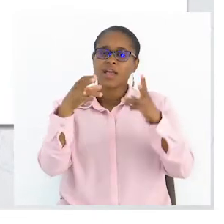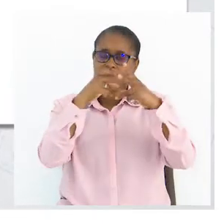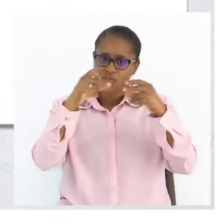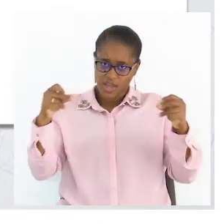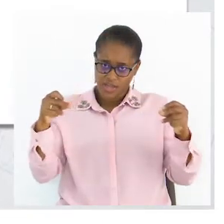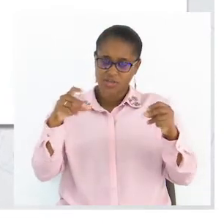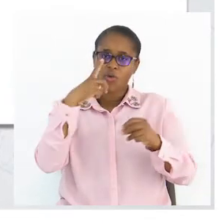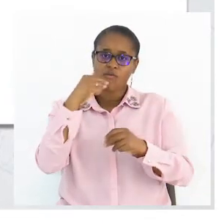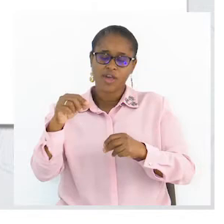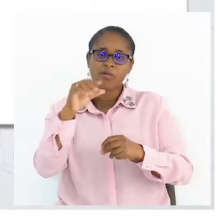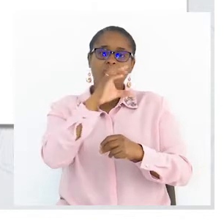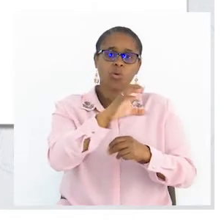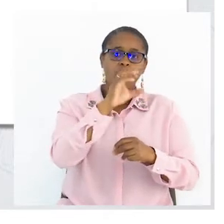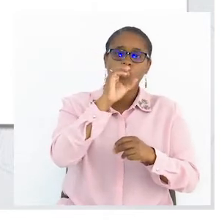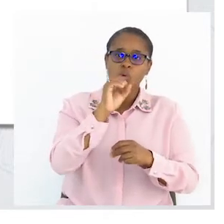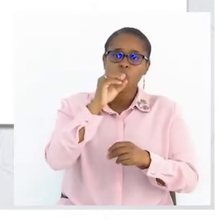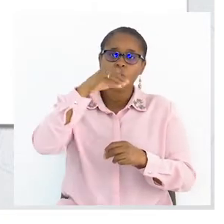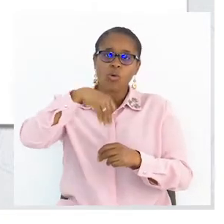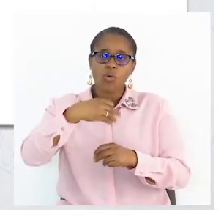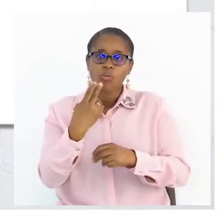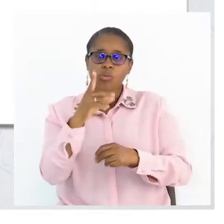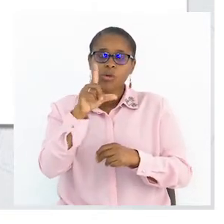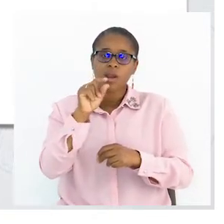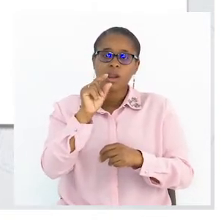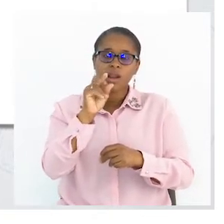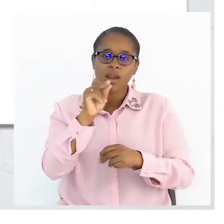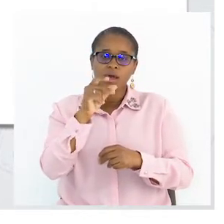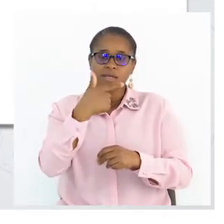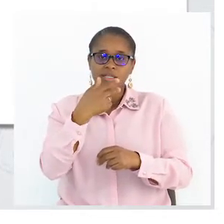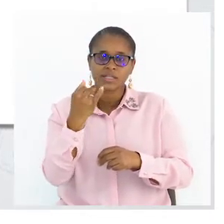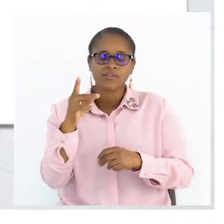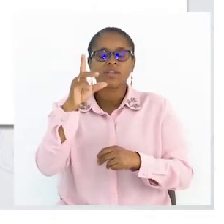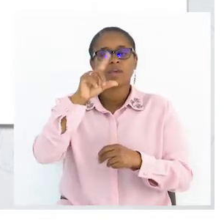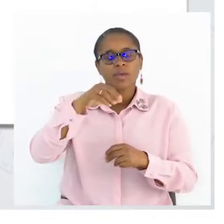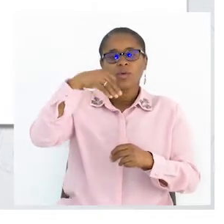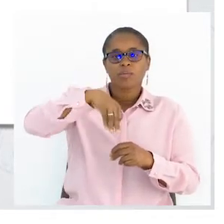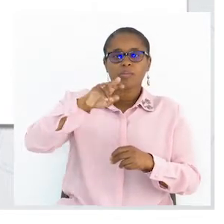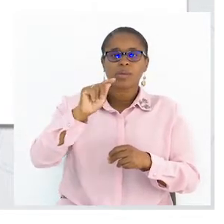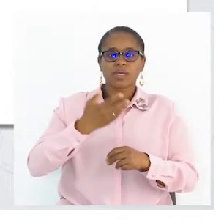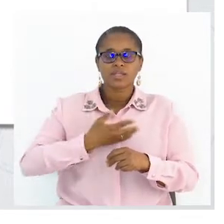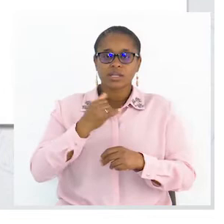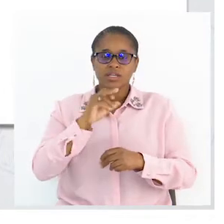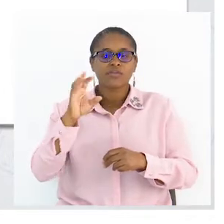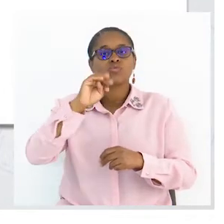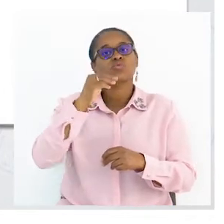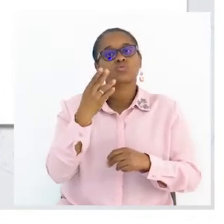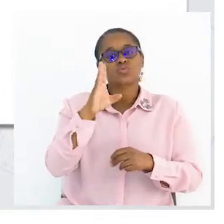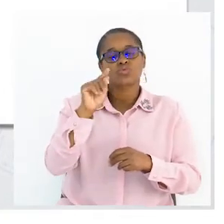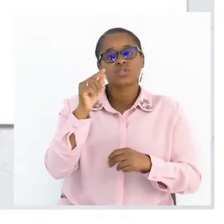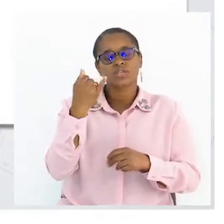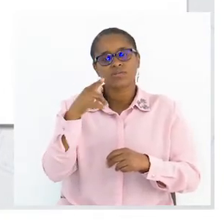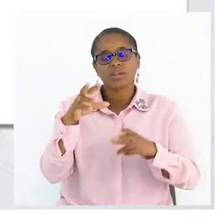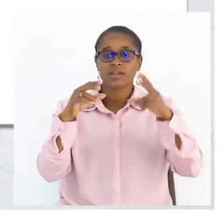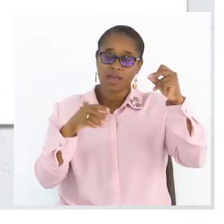um verbo copulativo e um predicativo do sujeito. A linha A. O